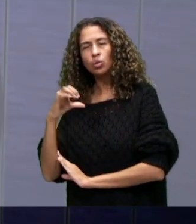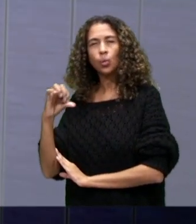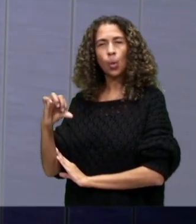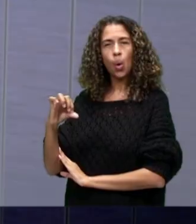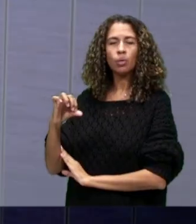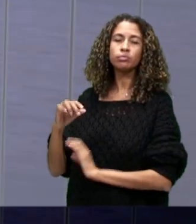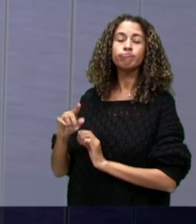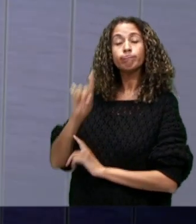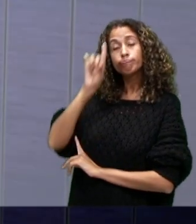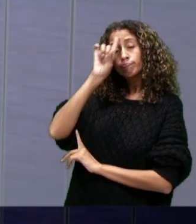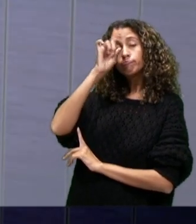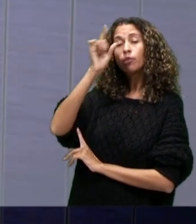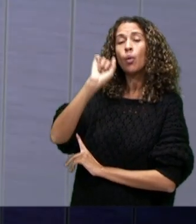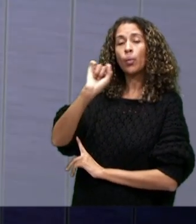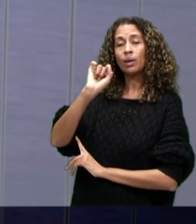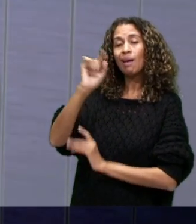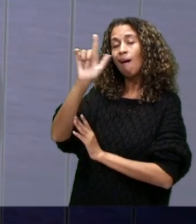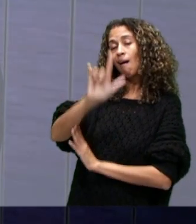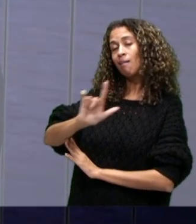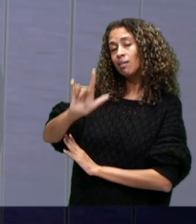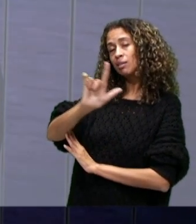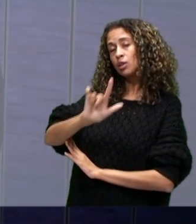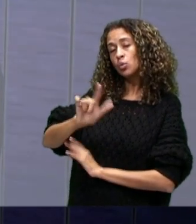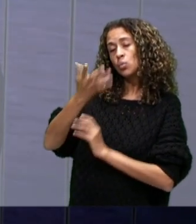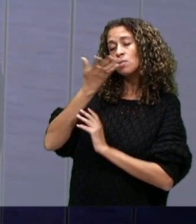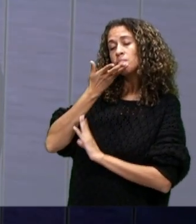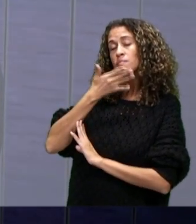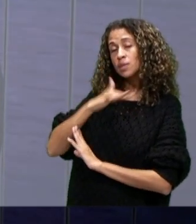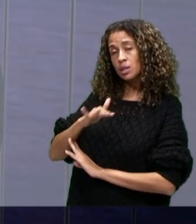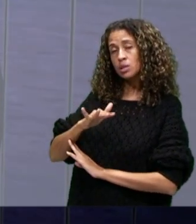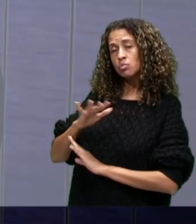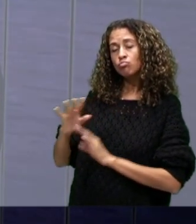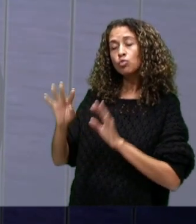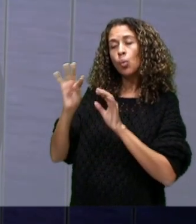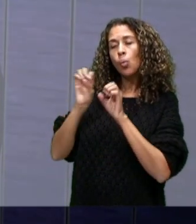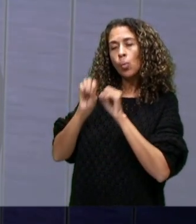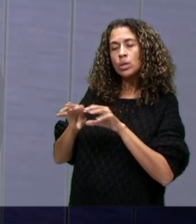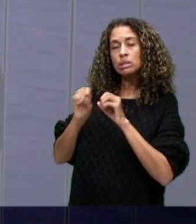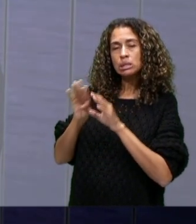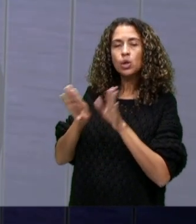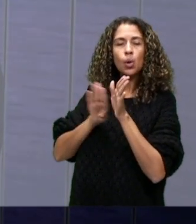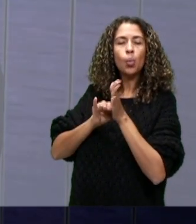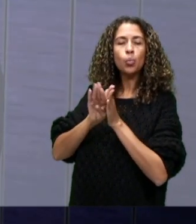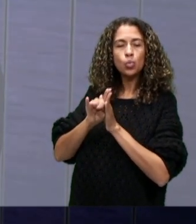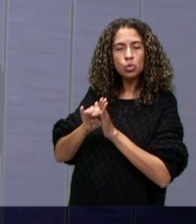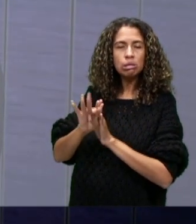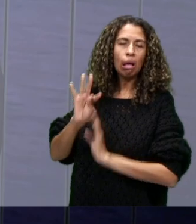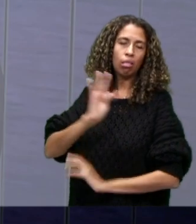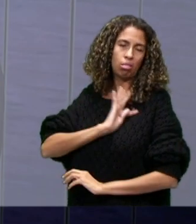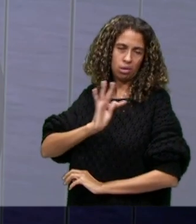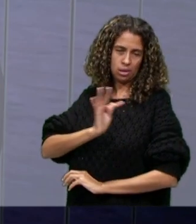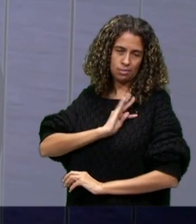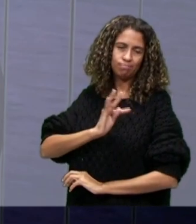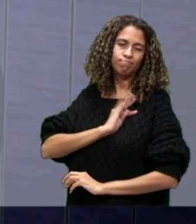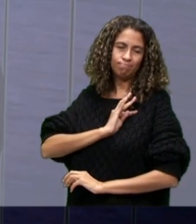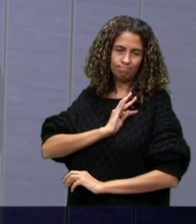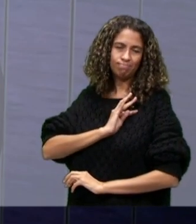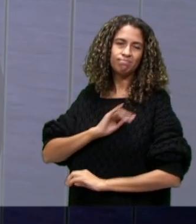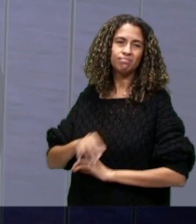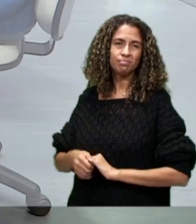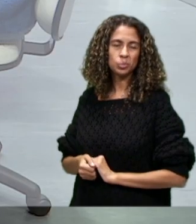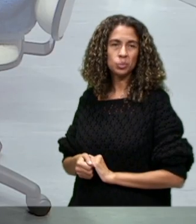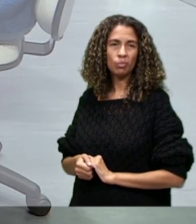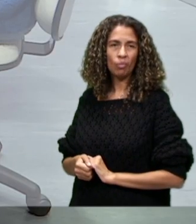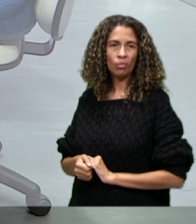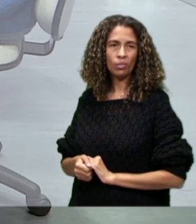ideia foi integrar a literatura infantil a esse ensino técnico mais biológico. Né? Não sei se o pessoal